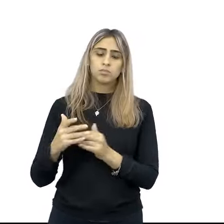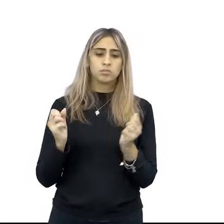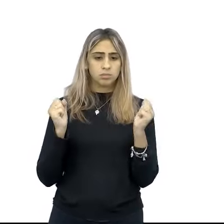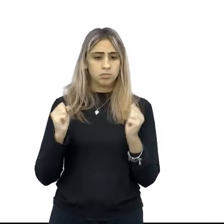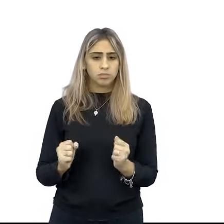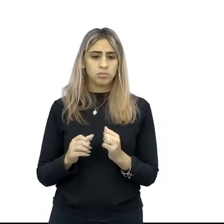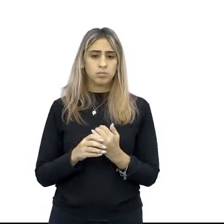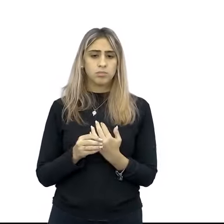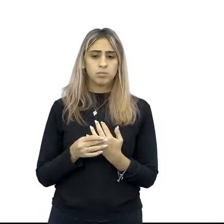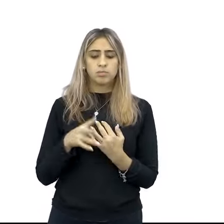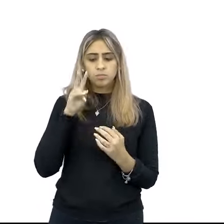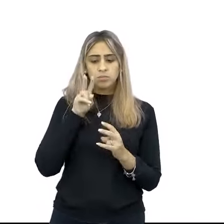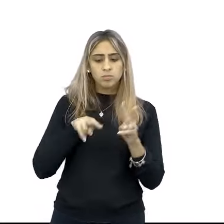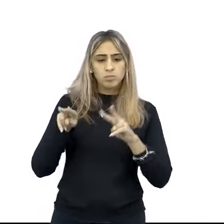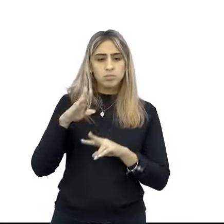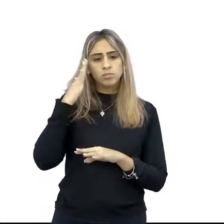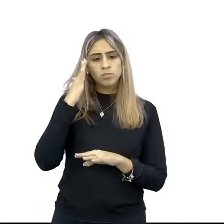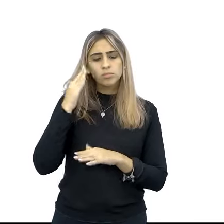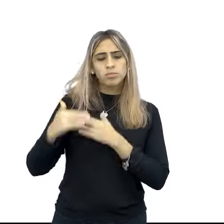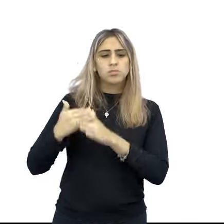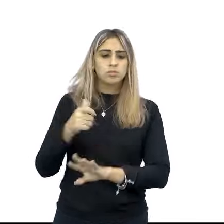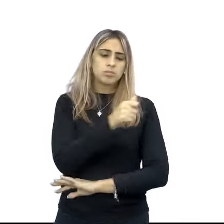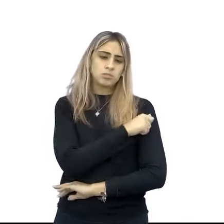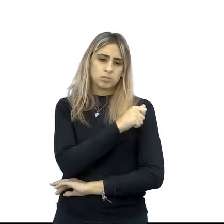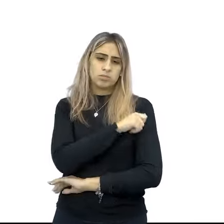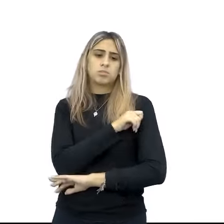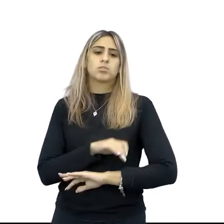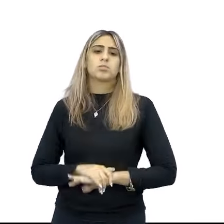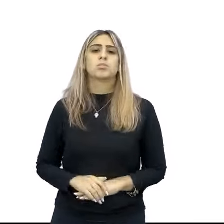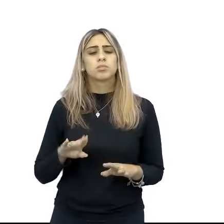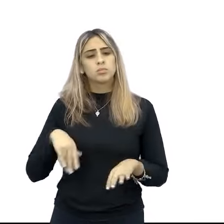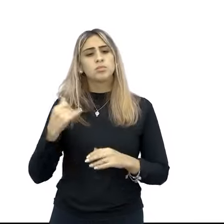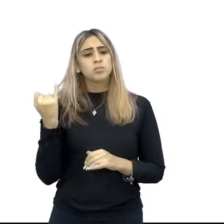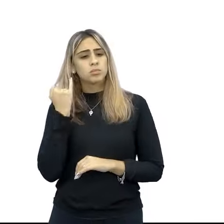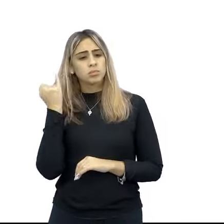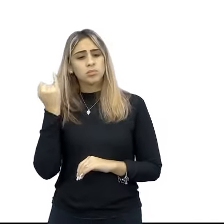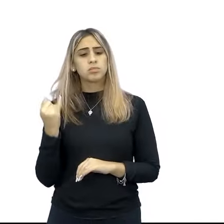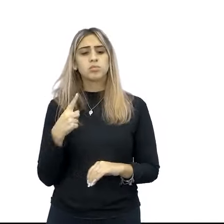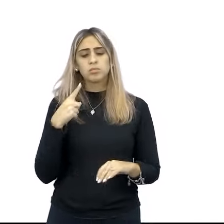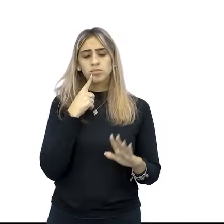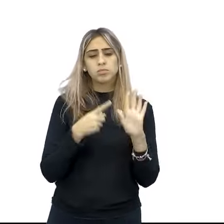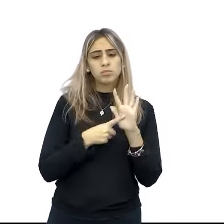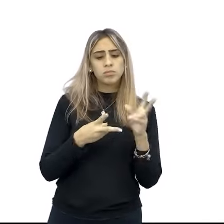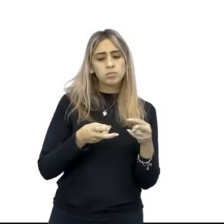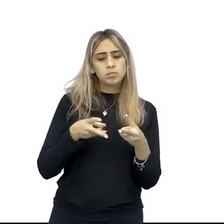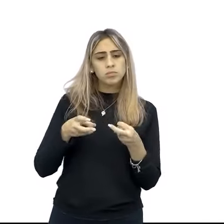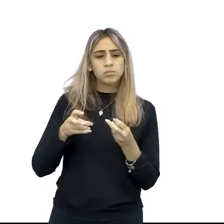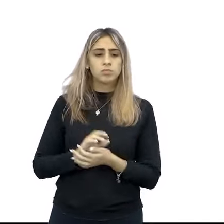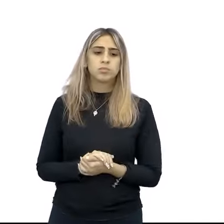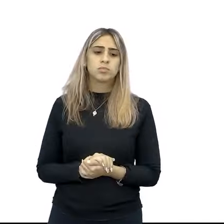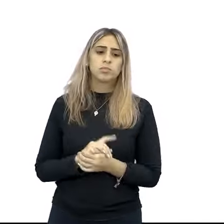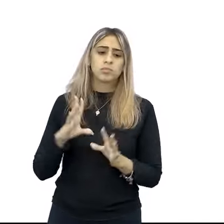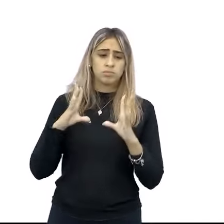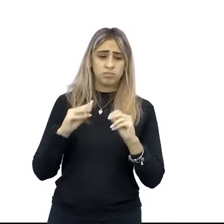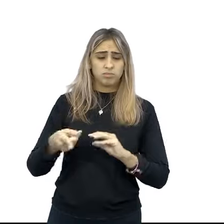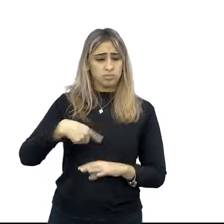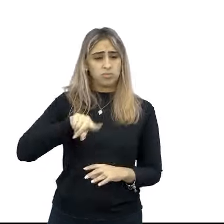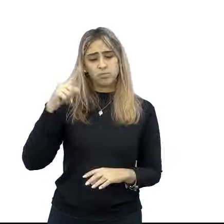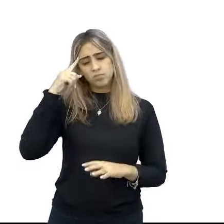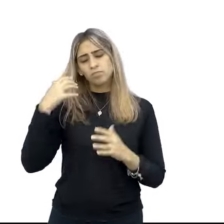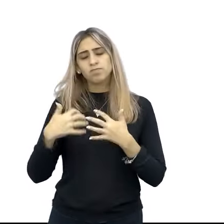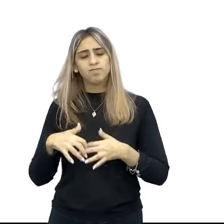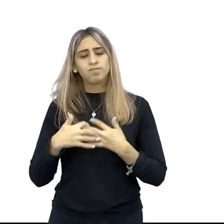pudessem diagnosticar aí os saberes dos estudantes. Então, é importante levar em consideração, né, tudo isso, e